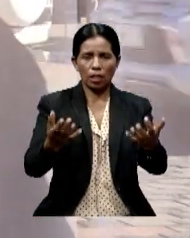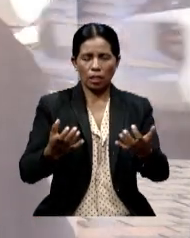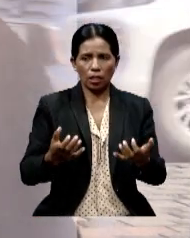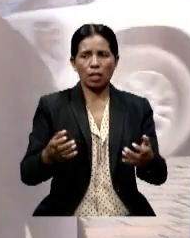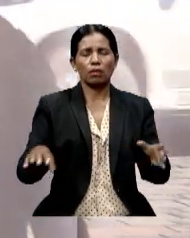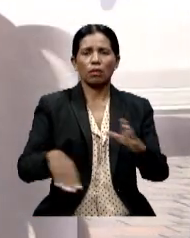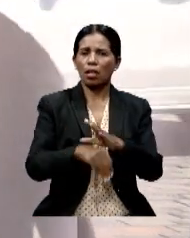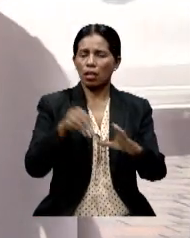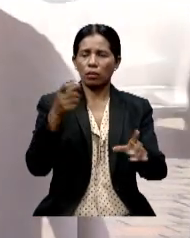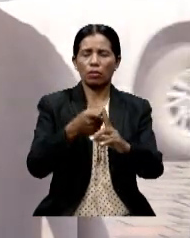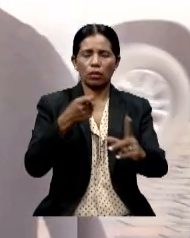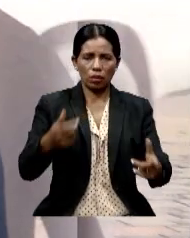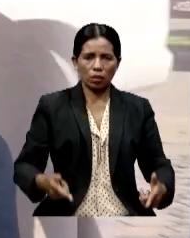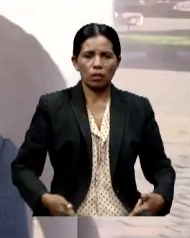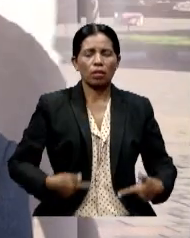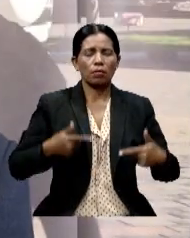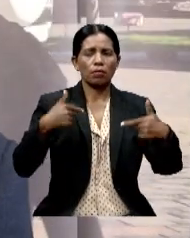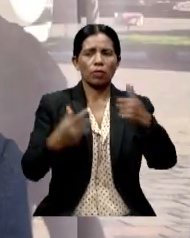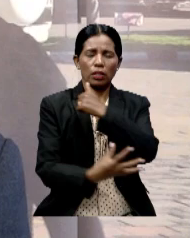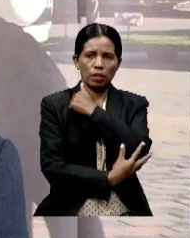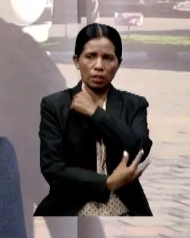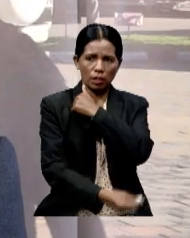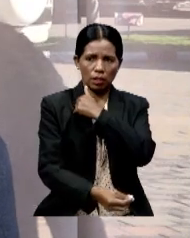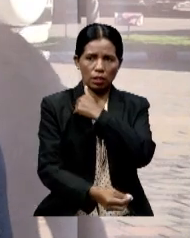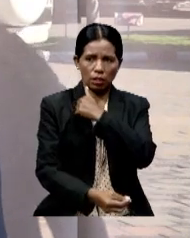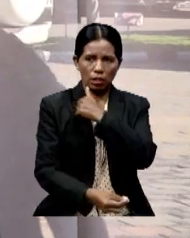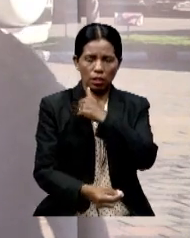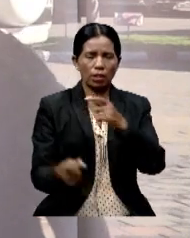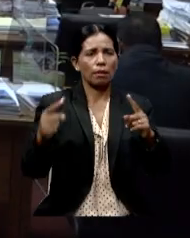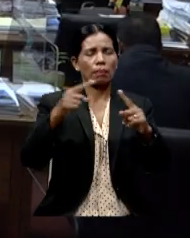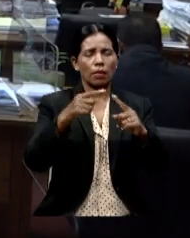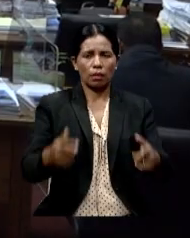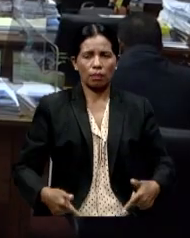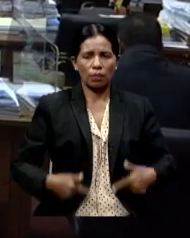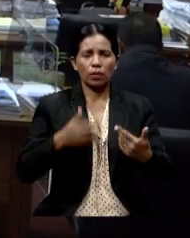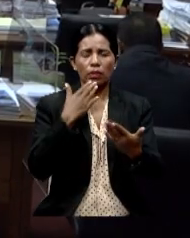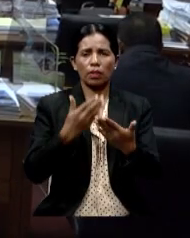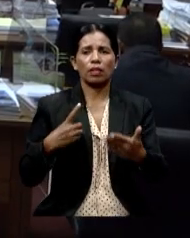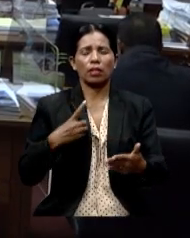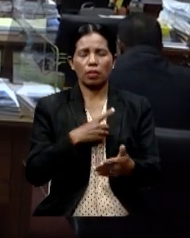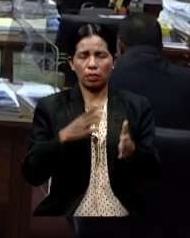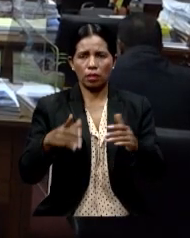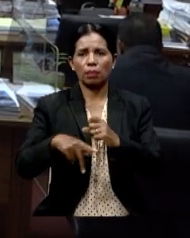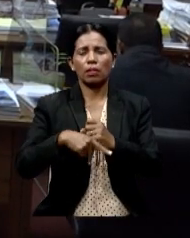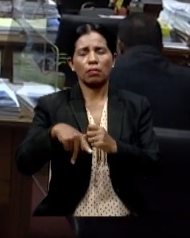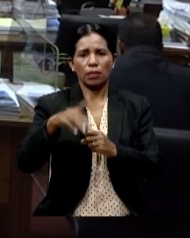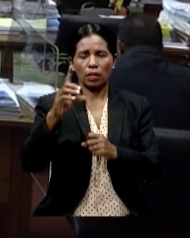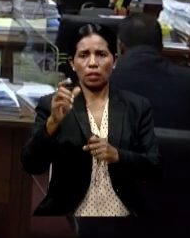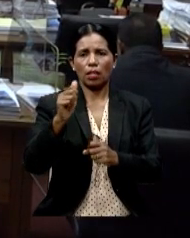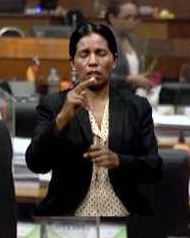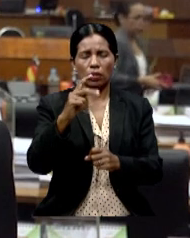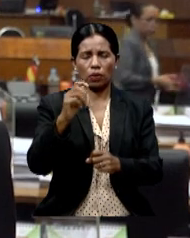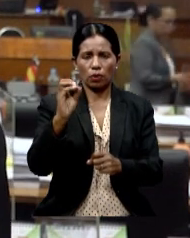hosi Moris Kiak ba Moris Diak ne. Mabe deputado bancada PD Antônio da Conceição